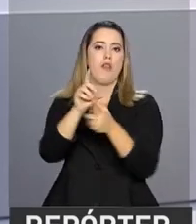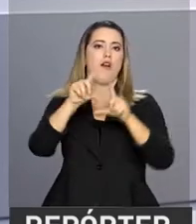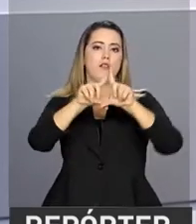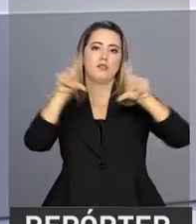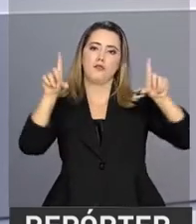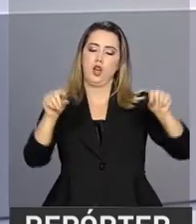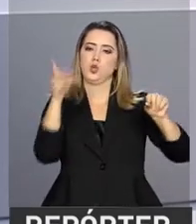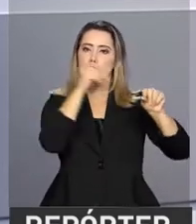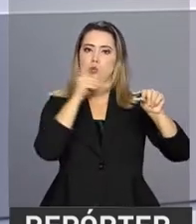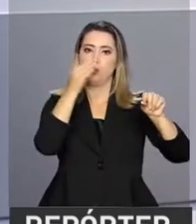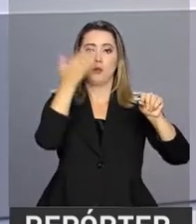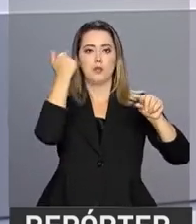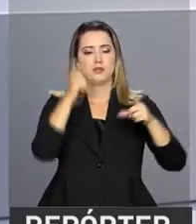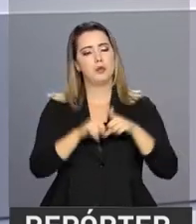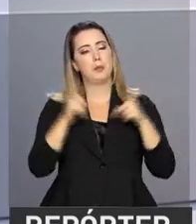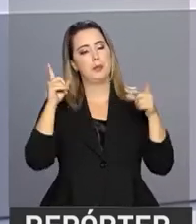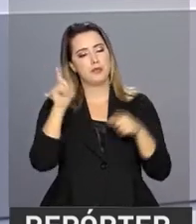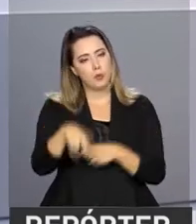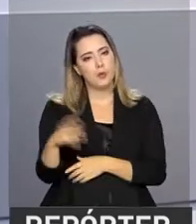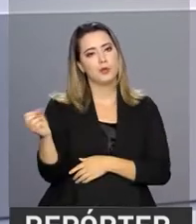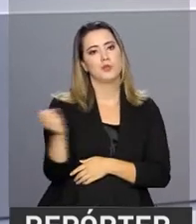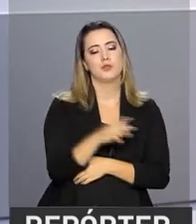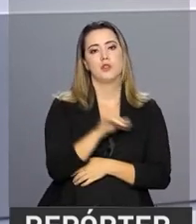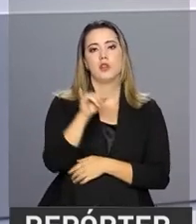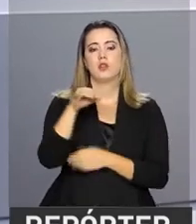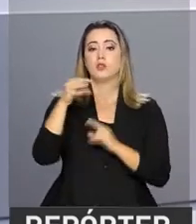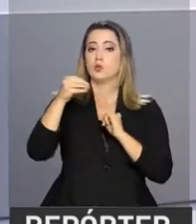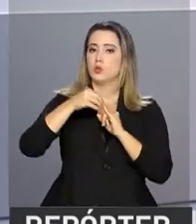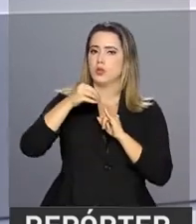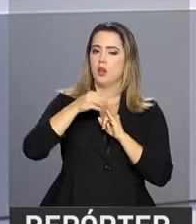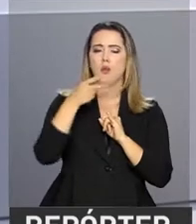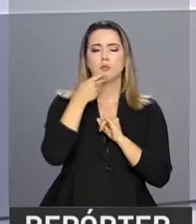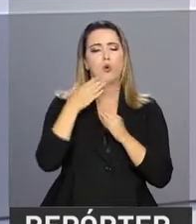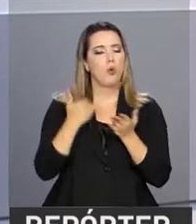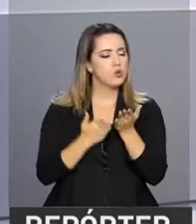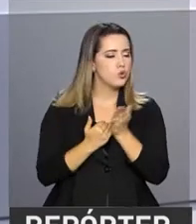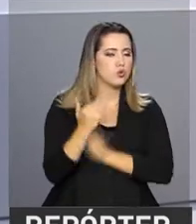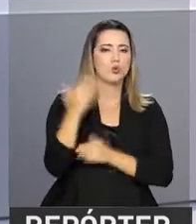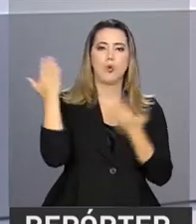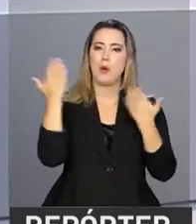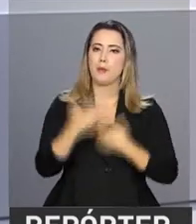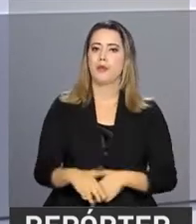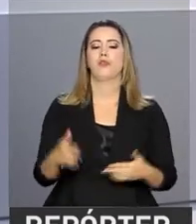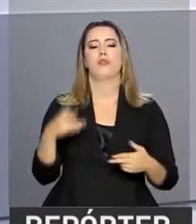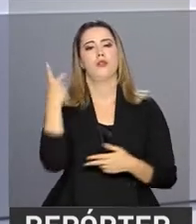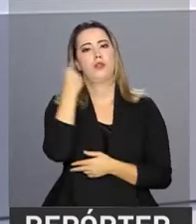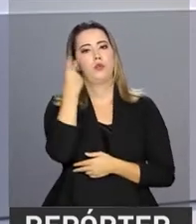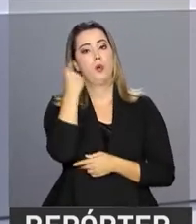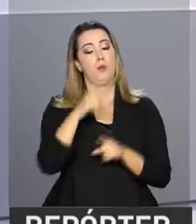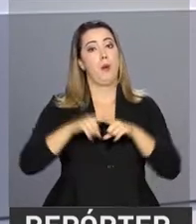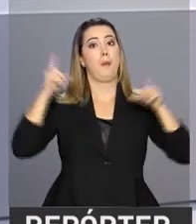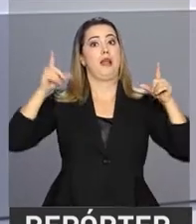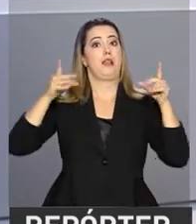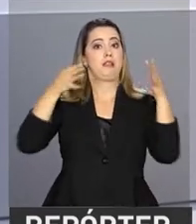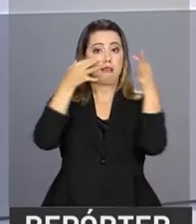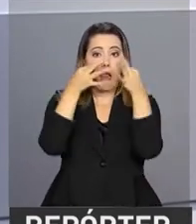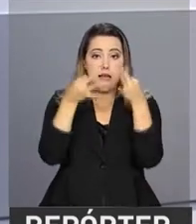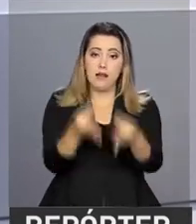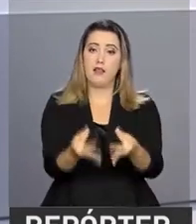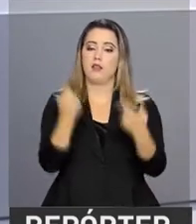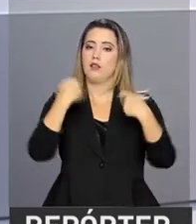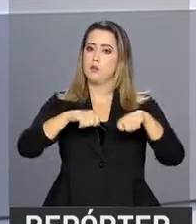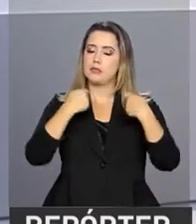domingo passado por ser uma novidade o inep decidiu não eliminar nenhum candidato pela falha mas alerta que os participantes